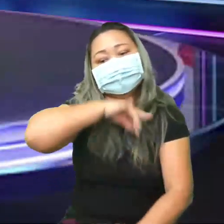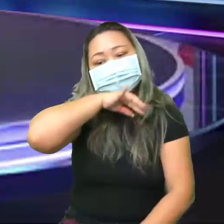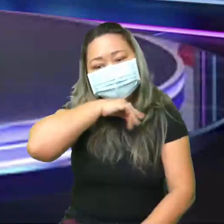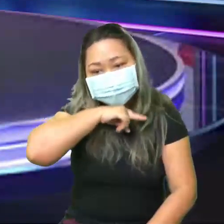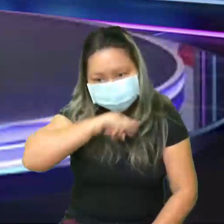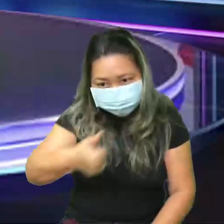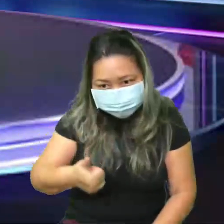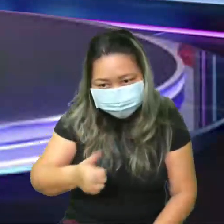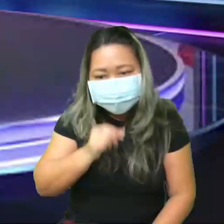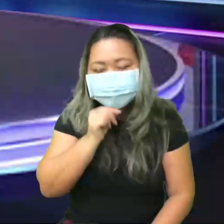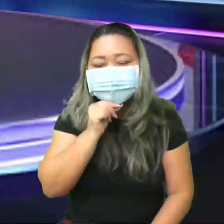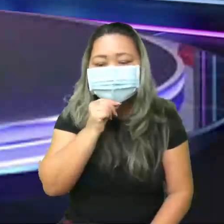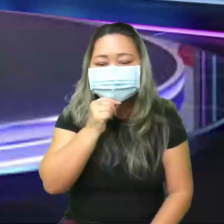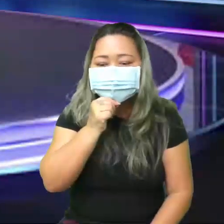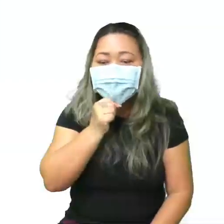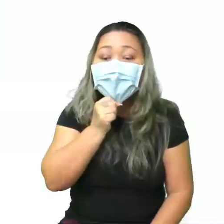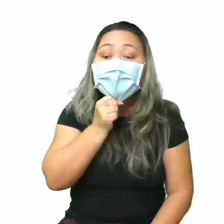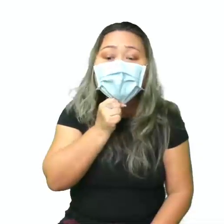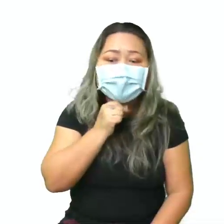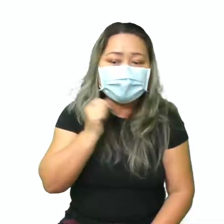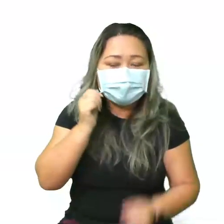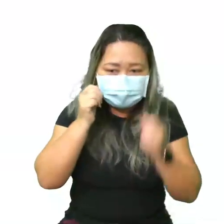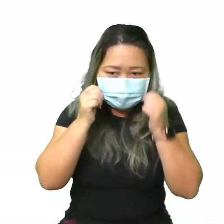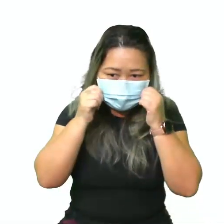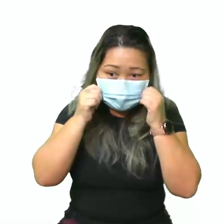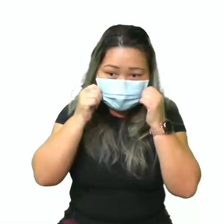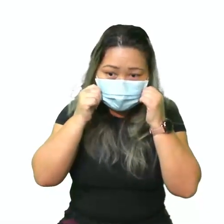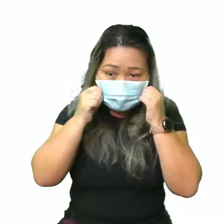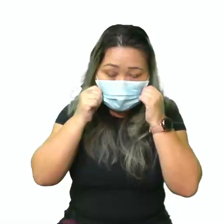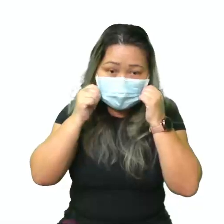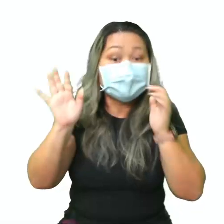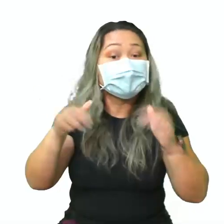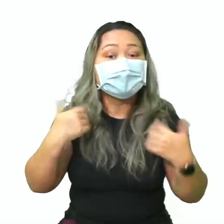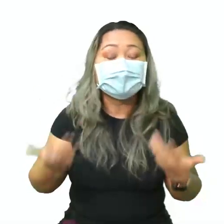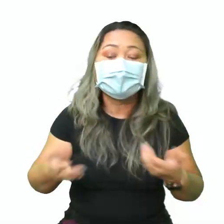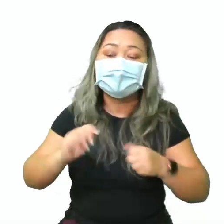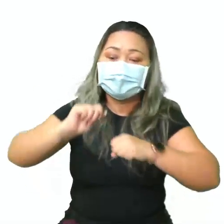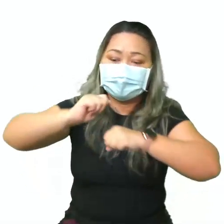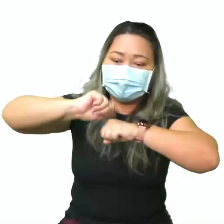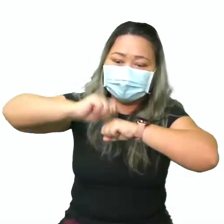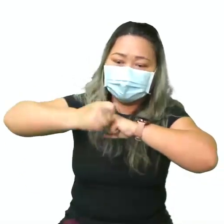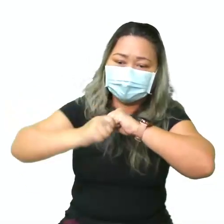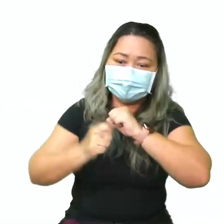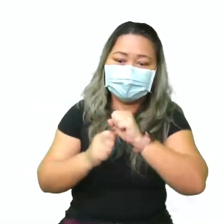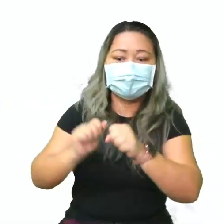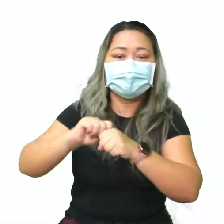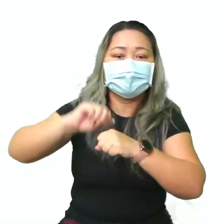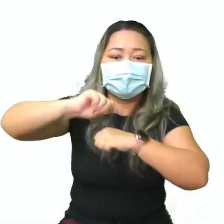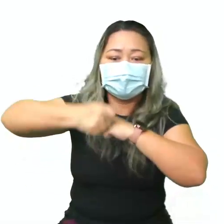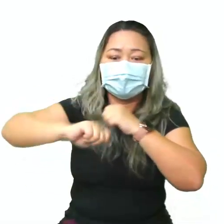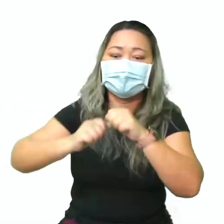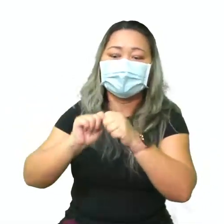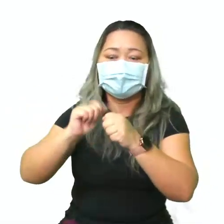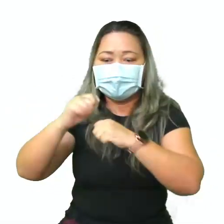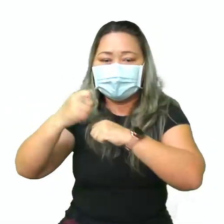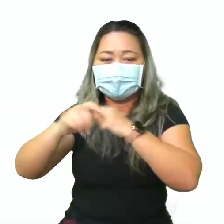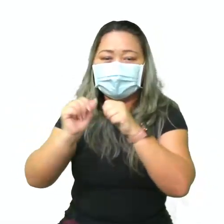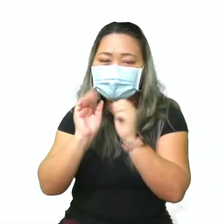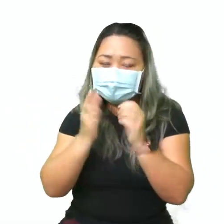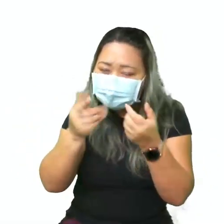vai focar nisso aí. E existe um nível de organização. Quando um desses níveis sofre